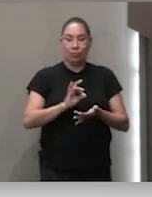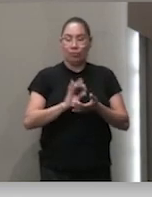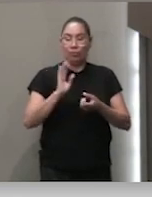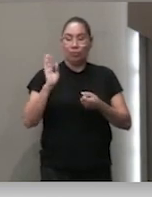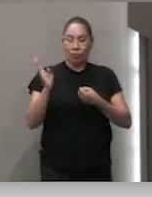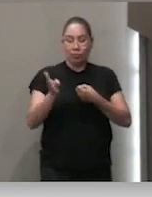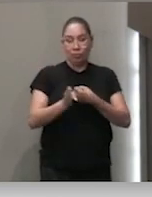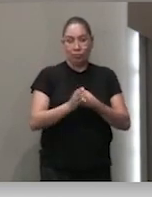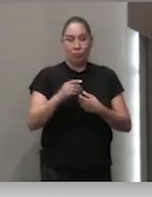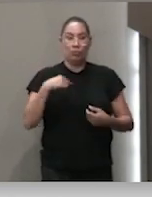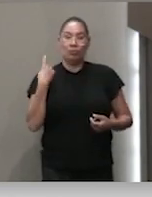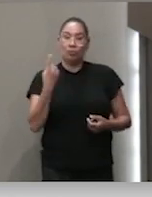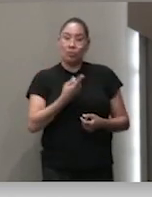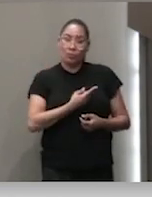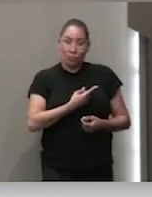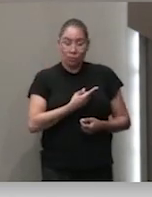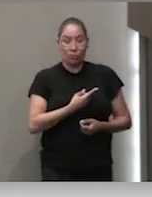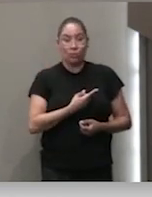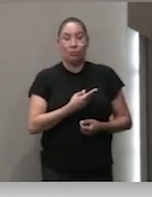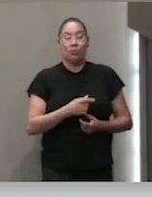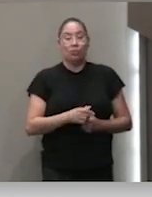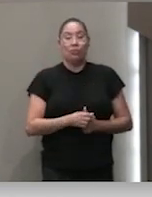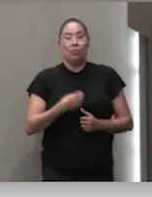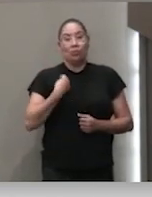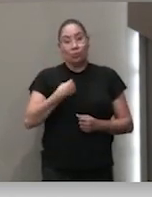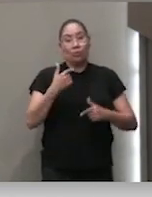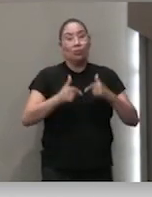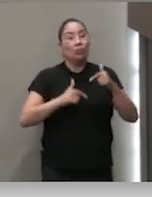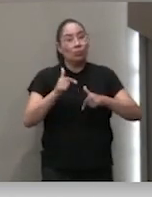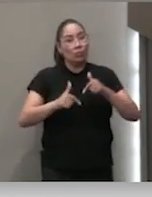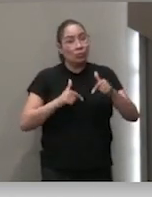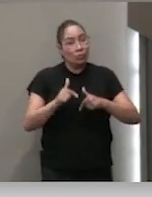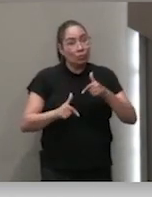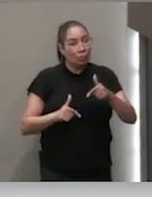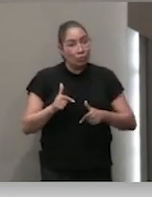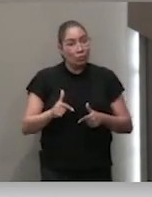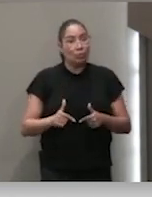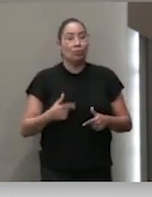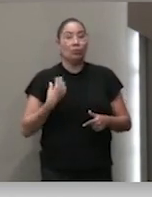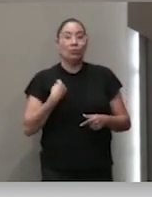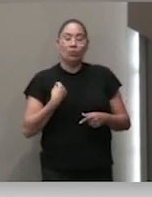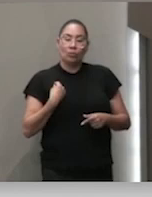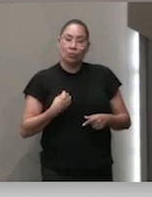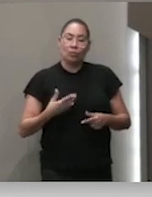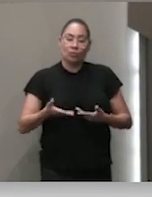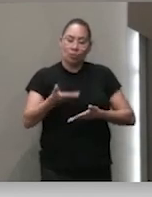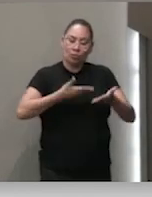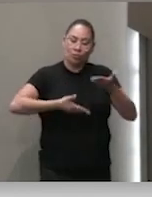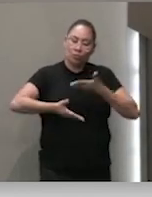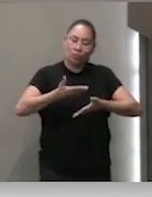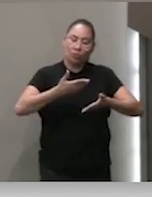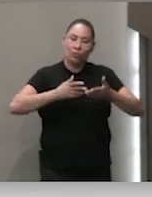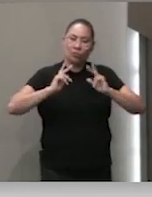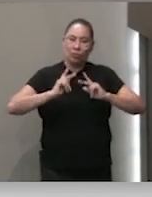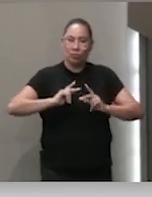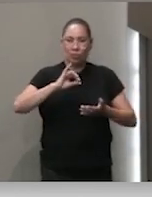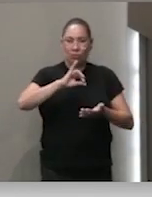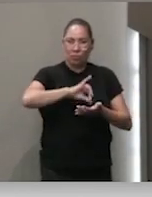bairros, que a gente, por mais que eu estou trabalhando, convivo muitas vezes com as pessoas do